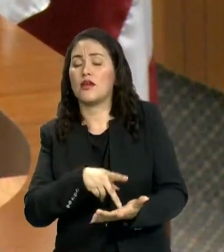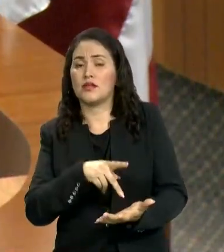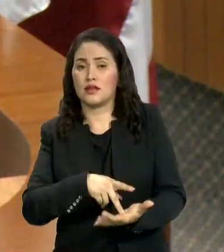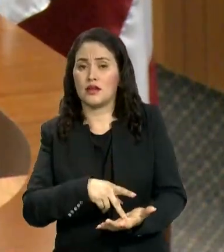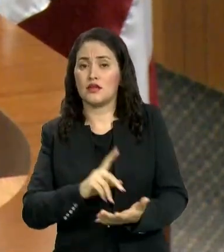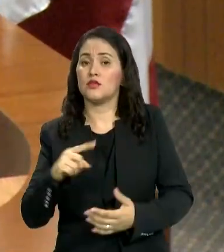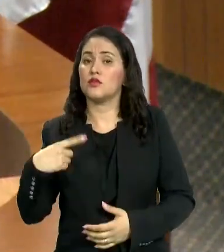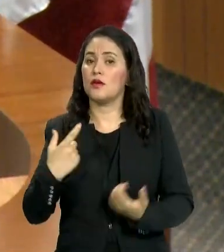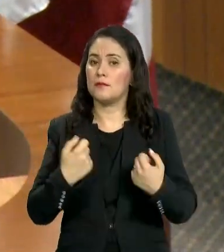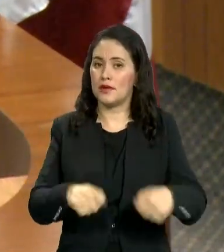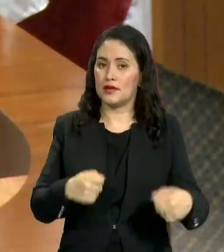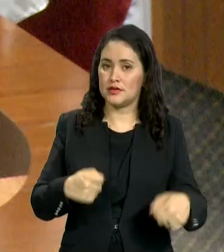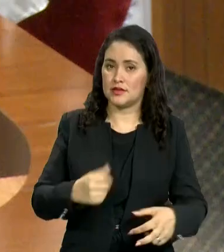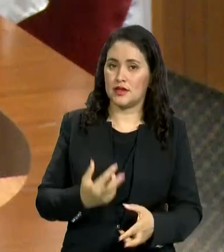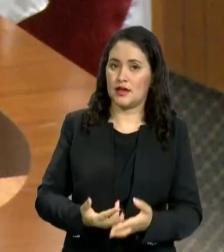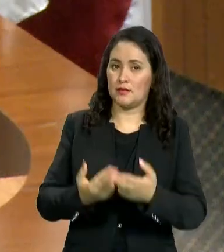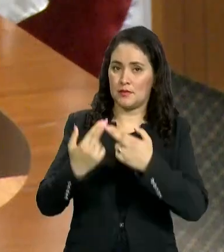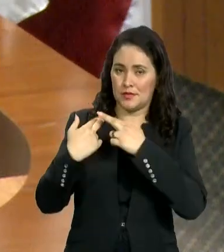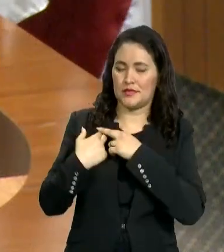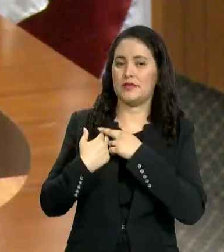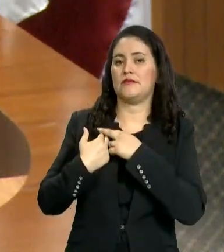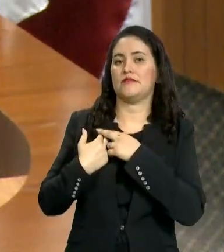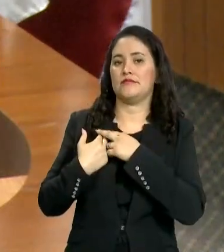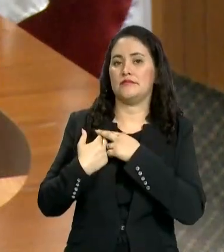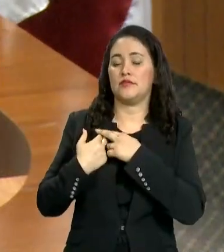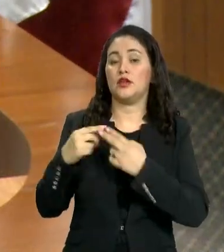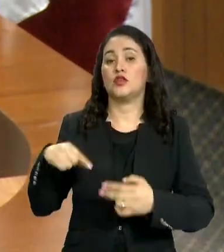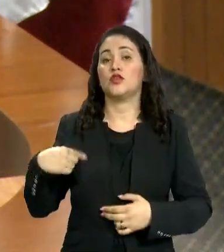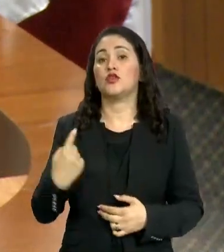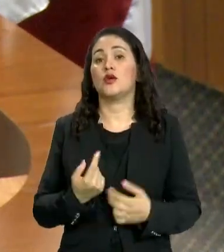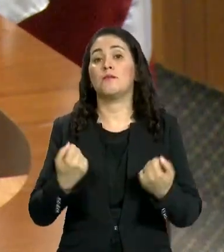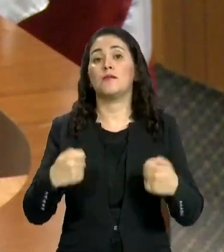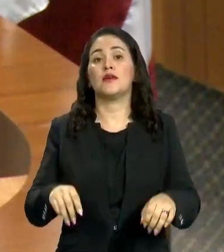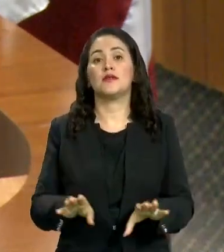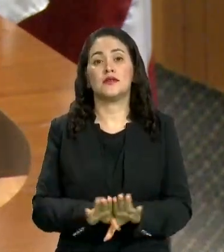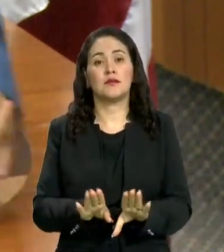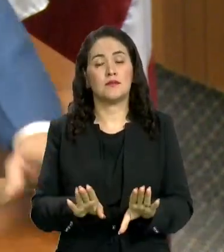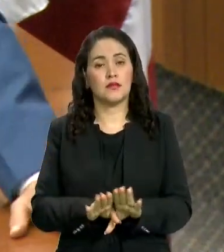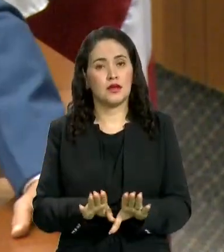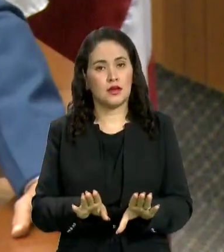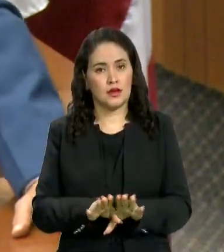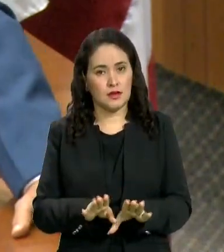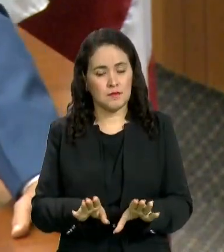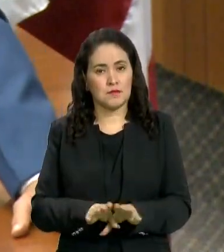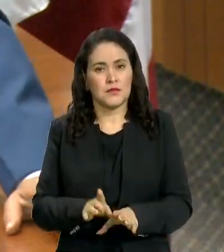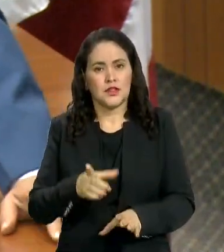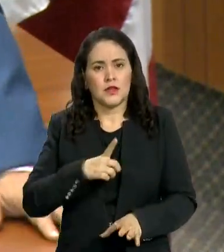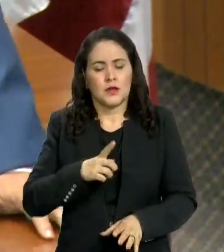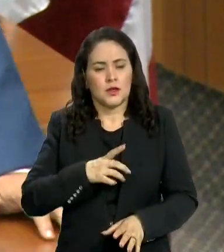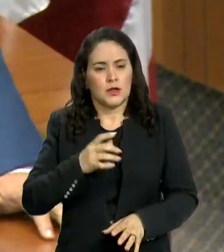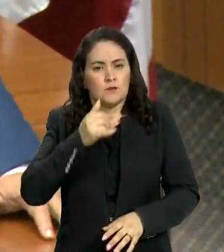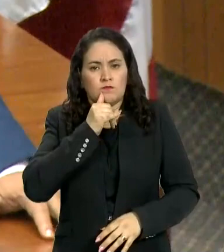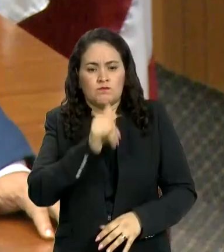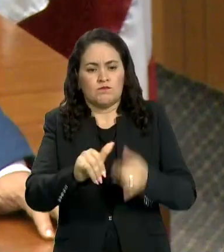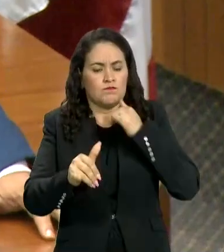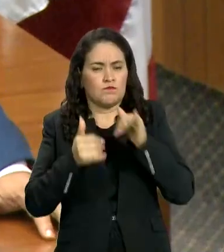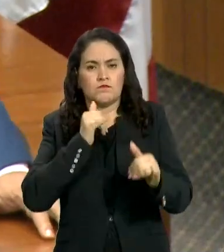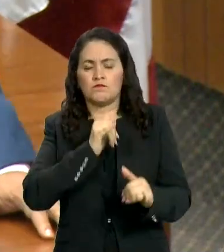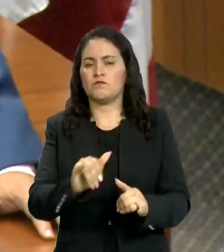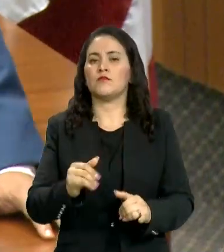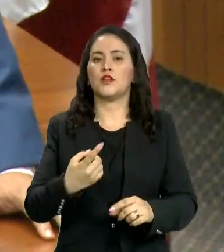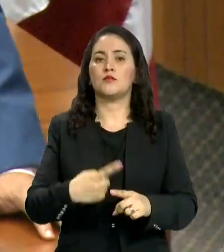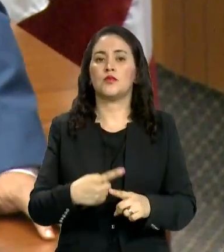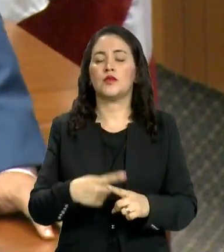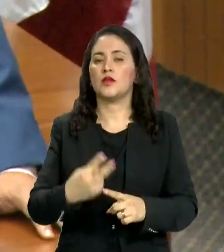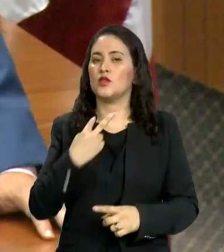sobre a investigação mas nós precisamos também ter energia para que não passe pro Brasil e pro mundo que o